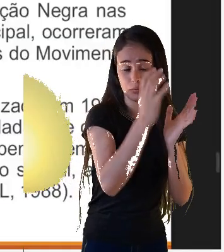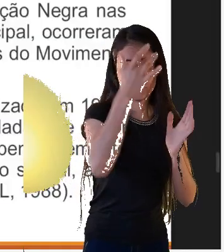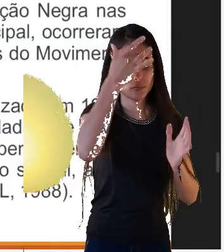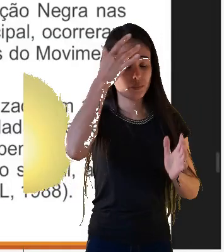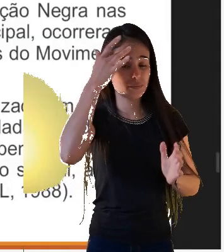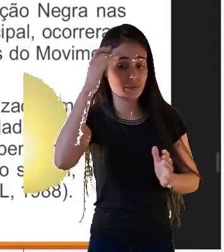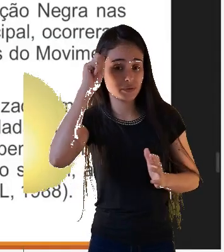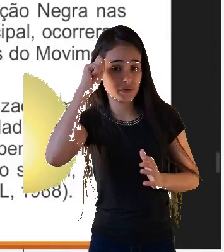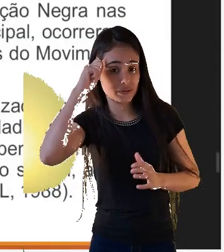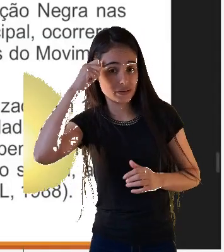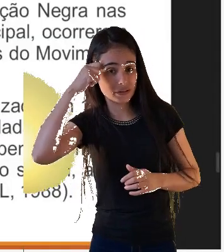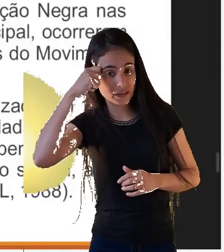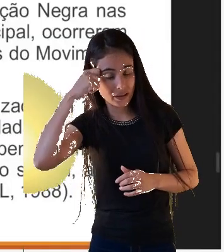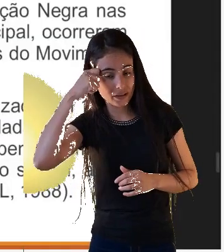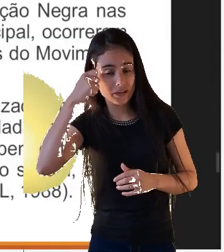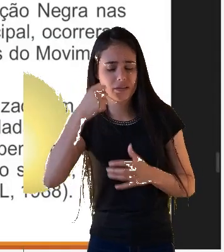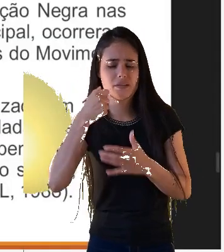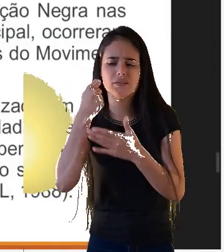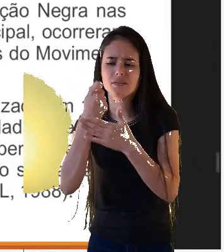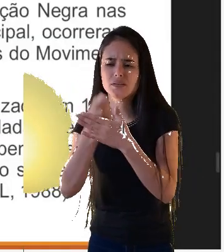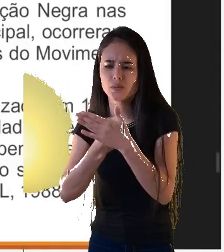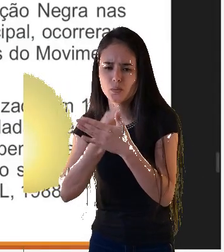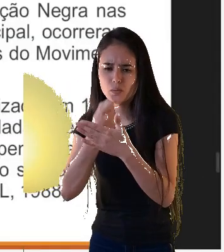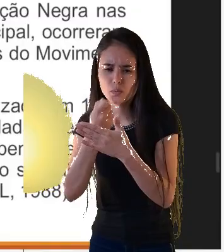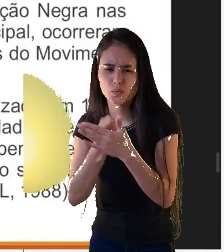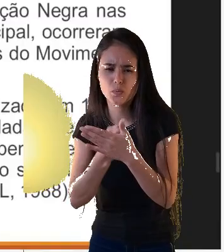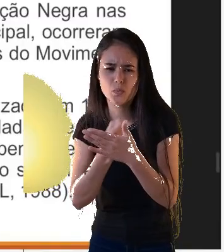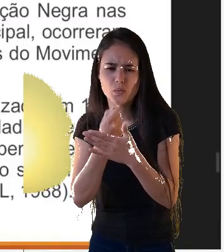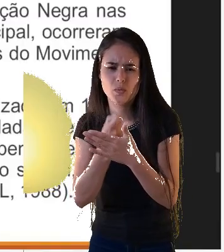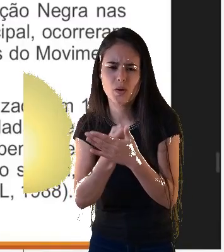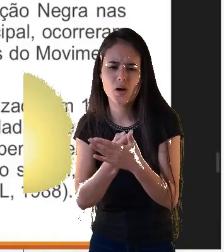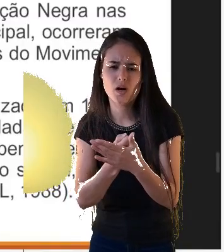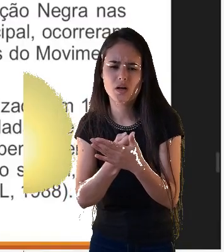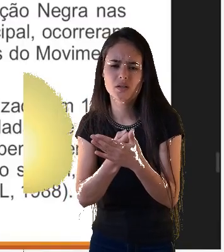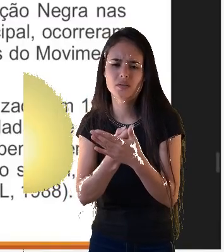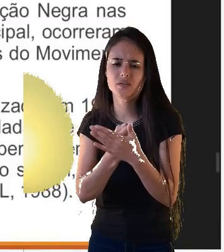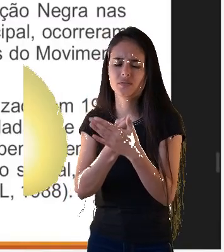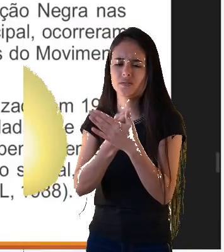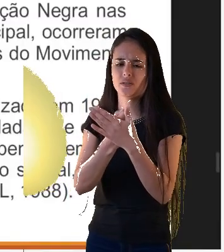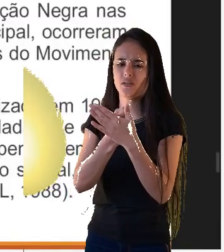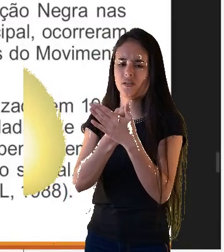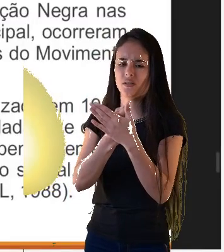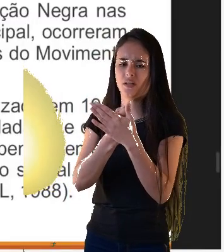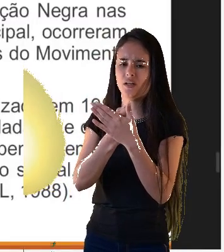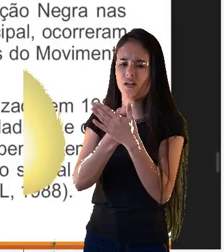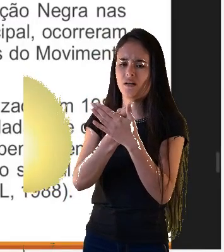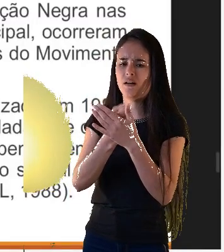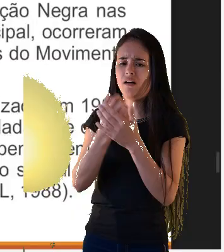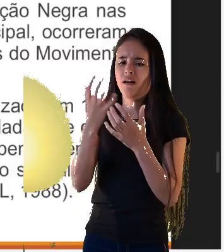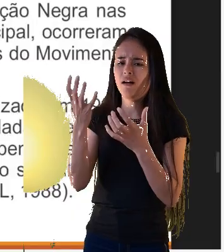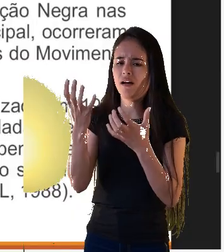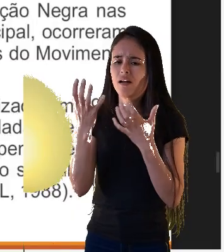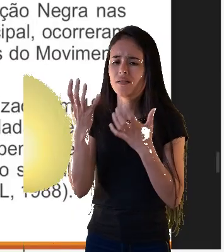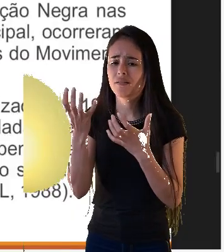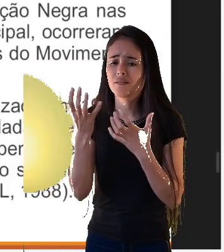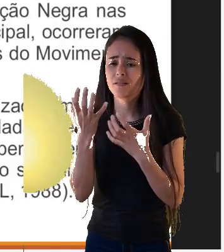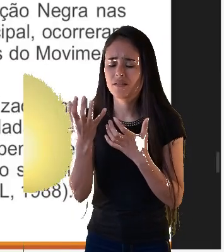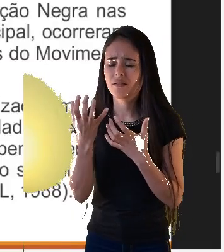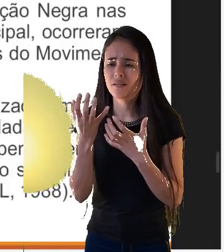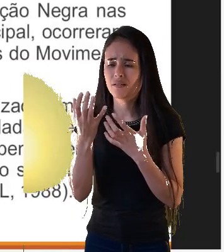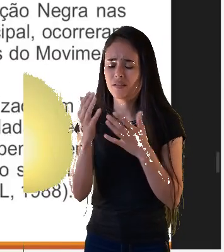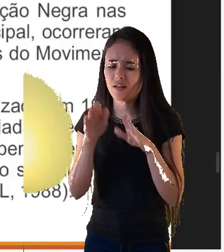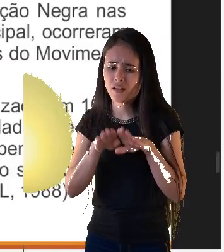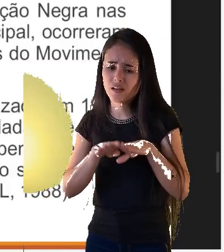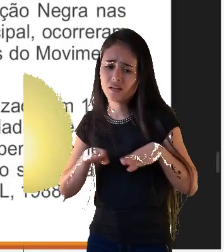quando o movimento negro luta por direitos trabalhistas, não é só para pessoas negras, é para todo mundo. Quando ele luta